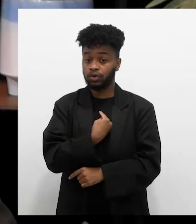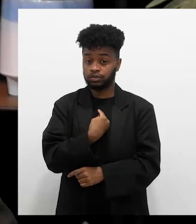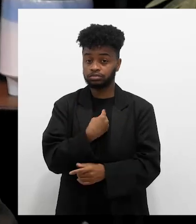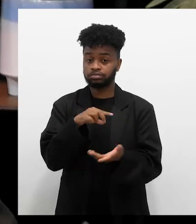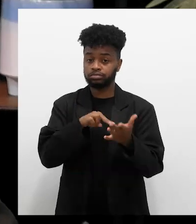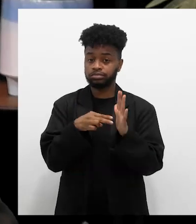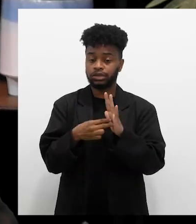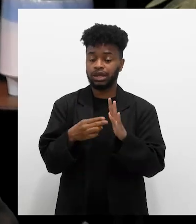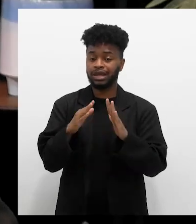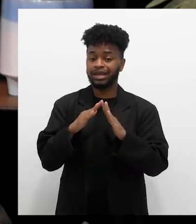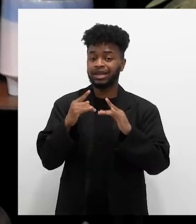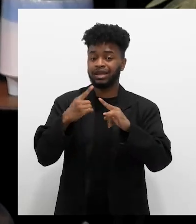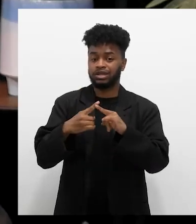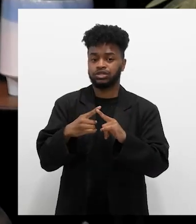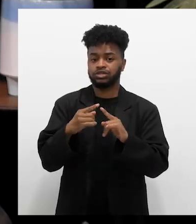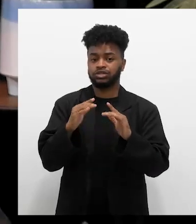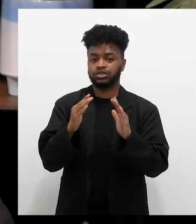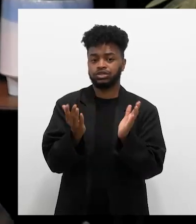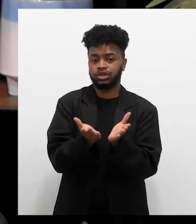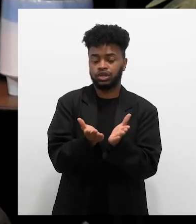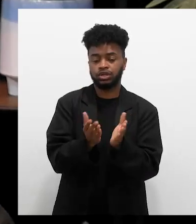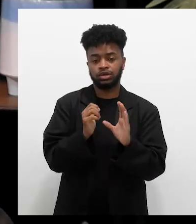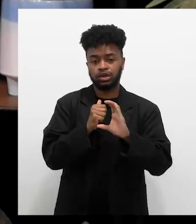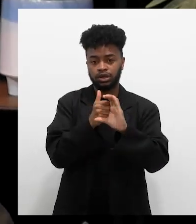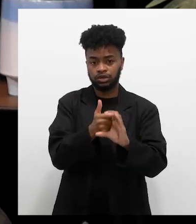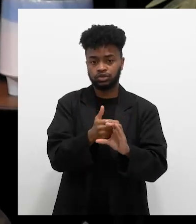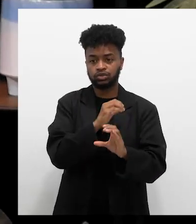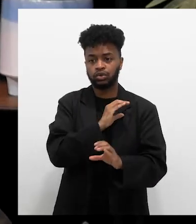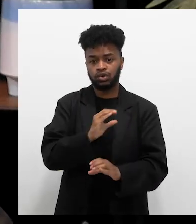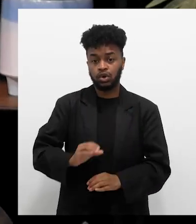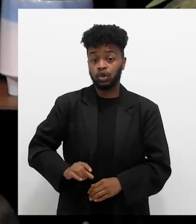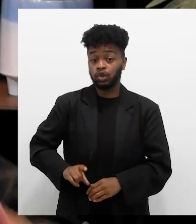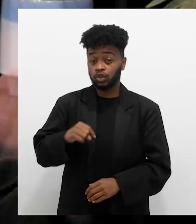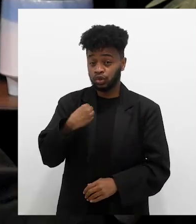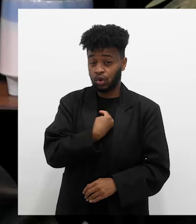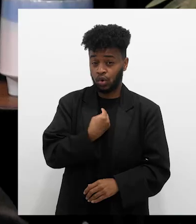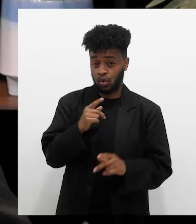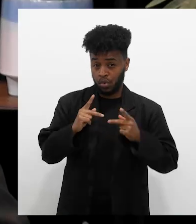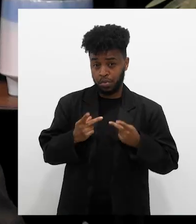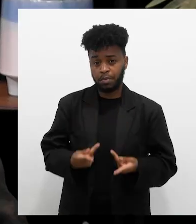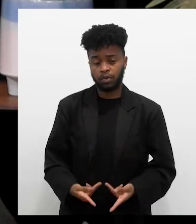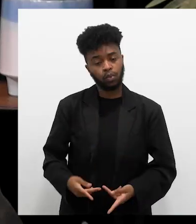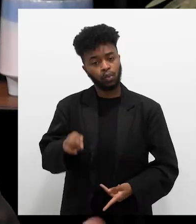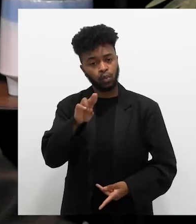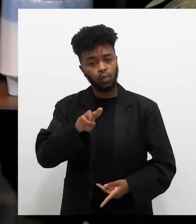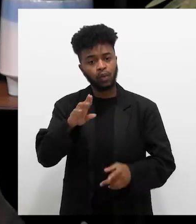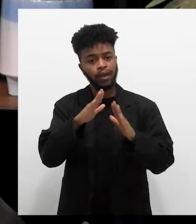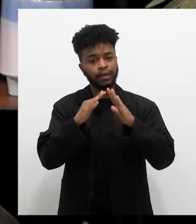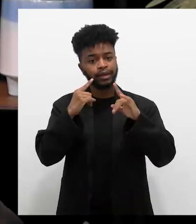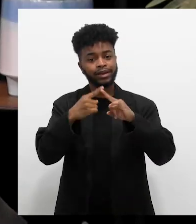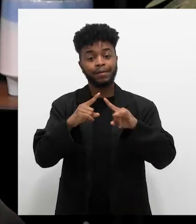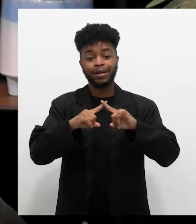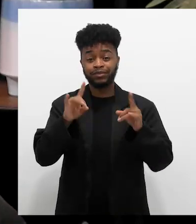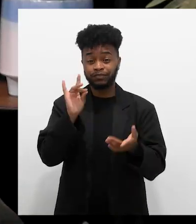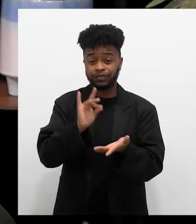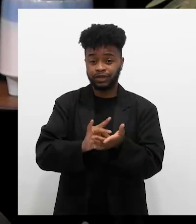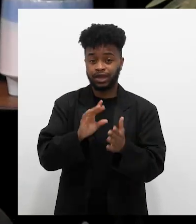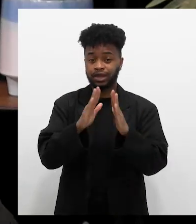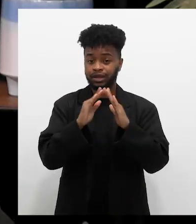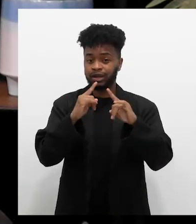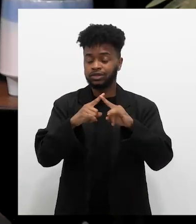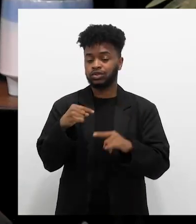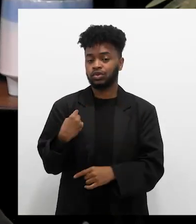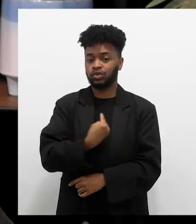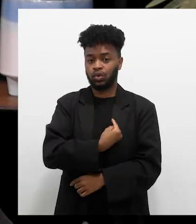nós somos a Igreja de Cristo, seres humanos, de carne e osso, concretos. Usamos os belos templos que a história nos legou, mas a